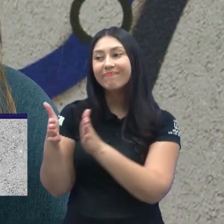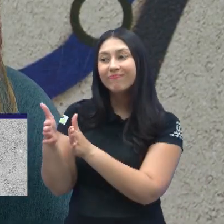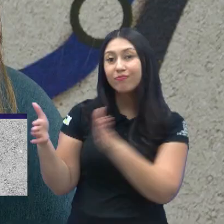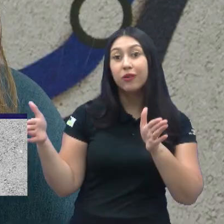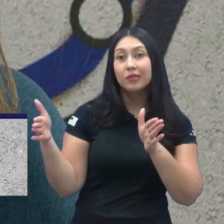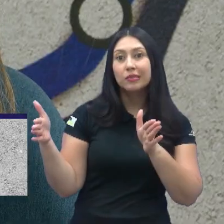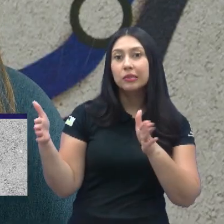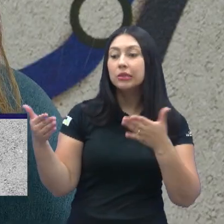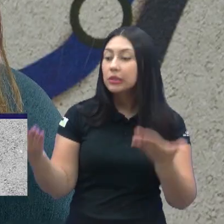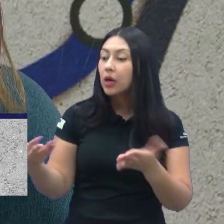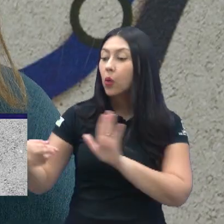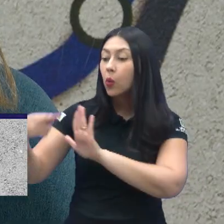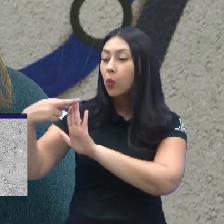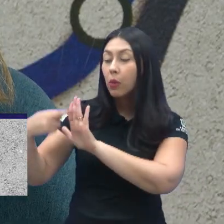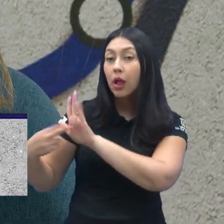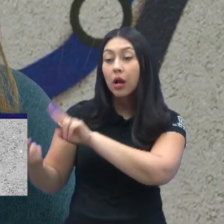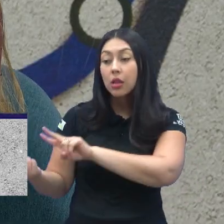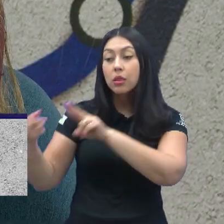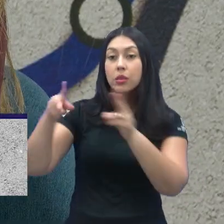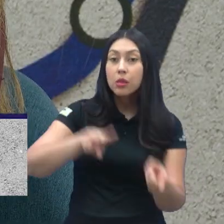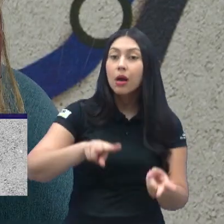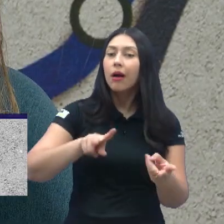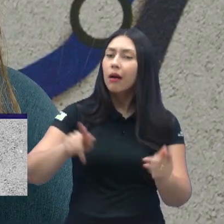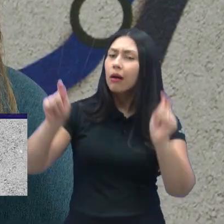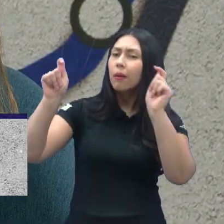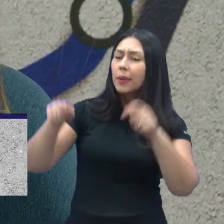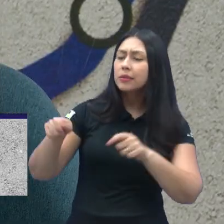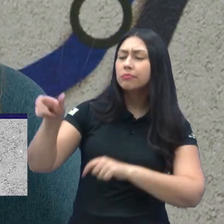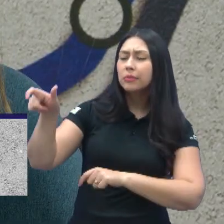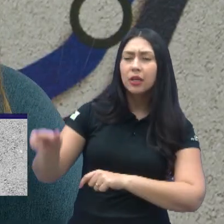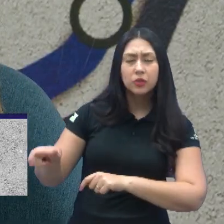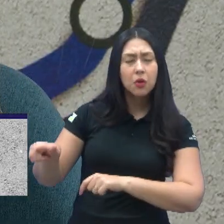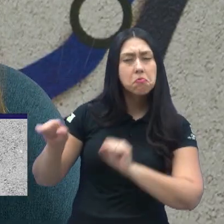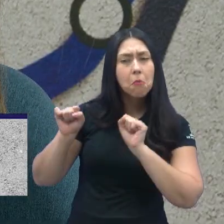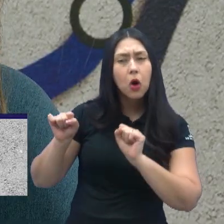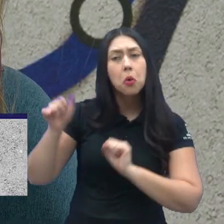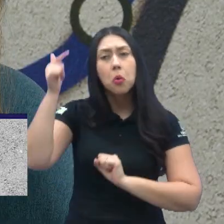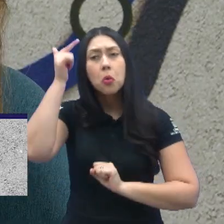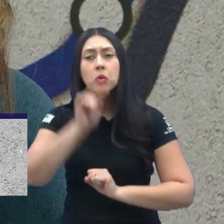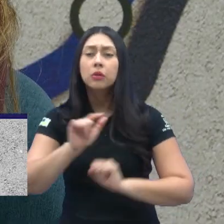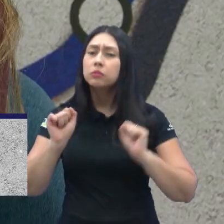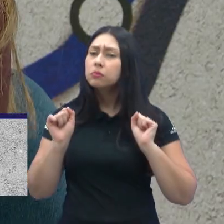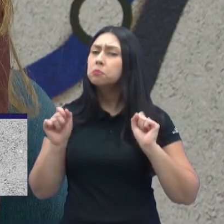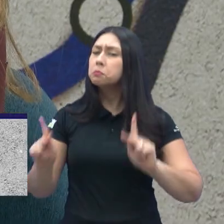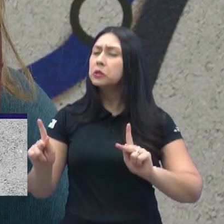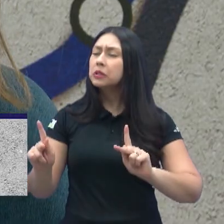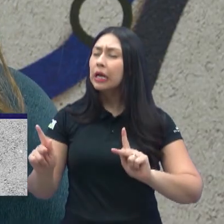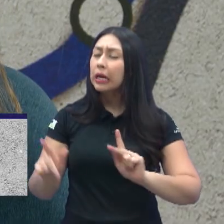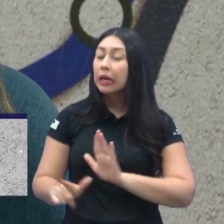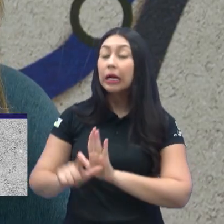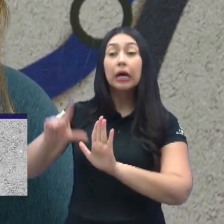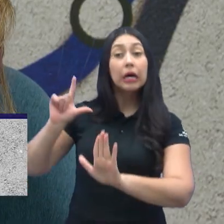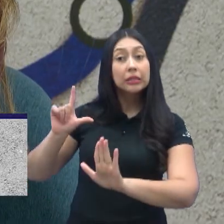regras de transição, eles dão a possibilidade para o trabalhador, né, para o segurado conseguir ali aposentar com menos tempo, pagando